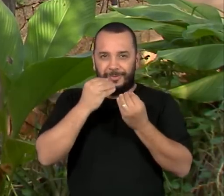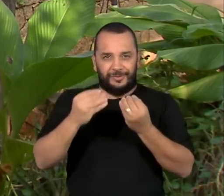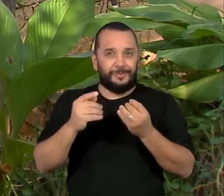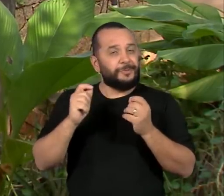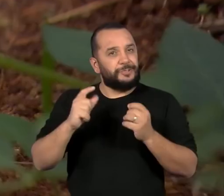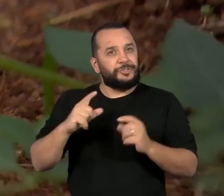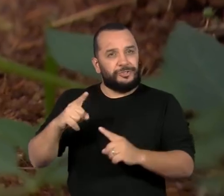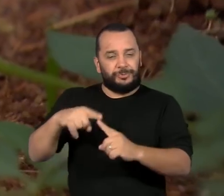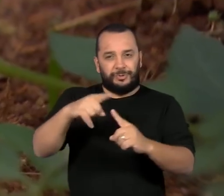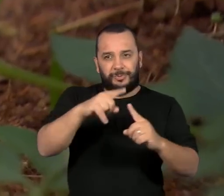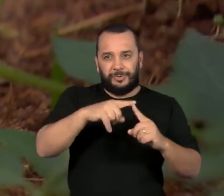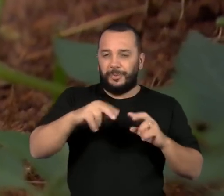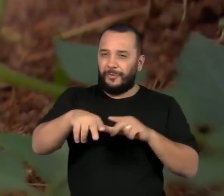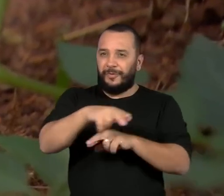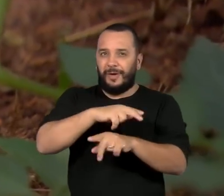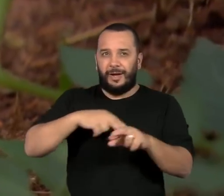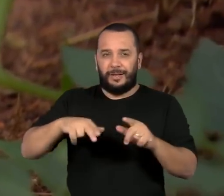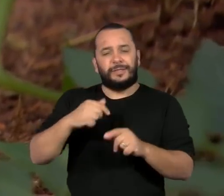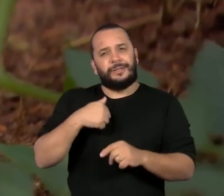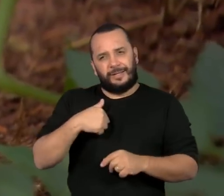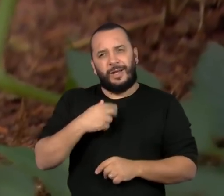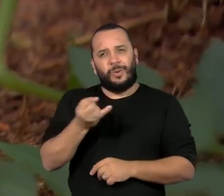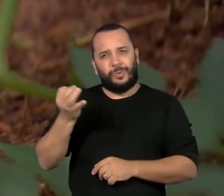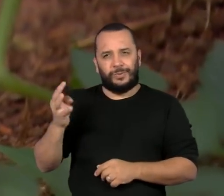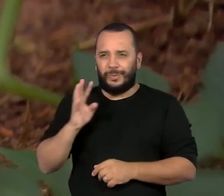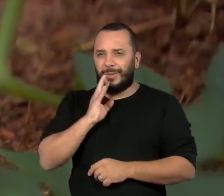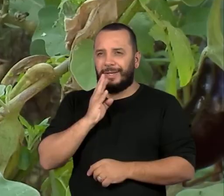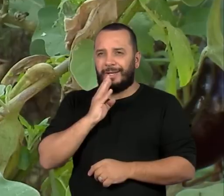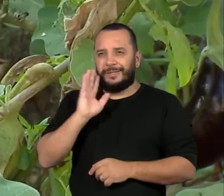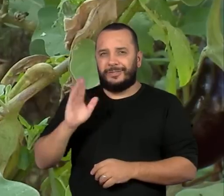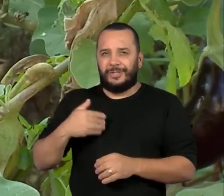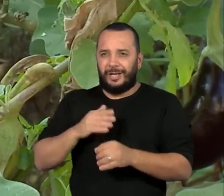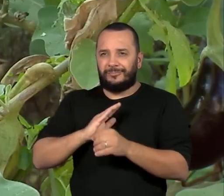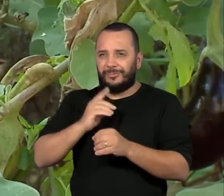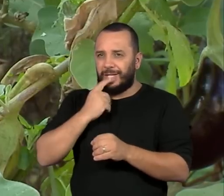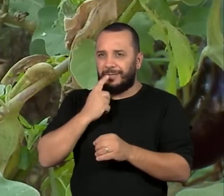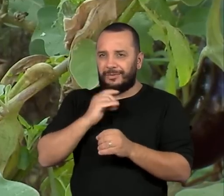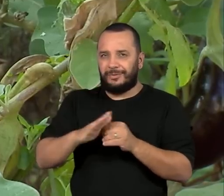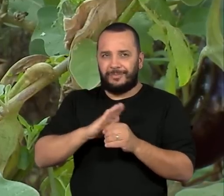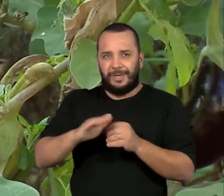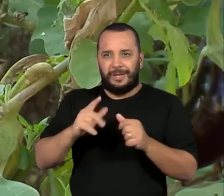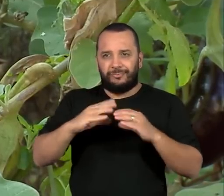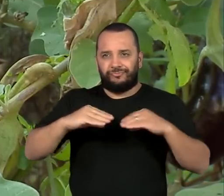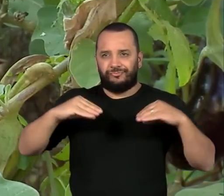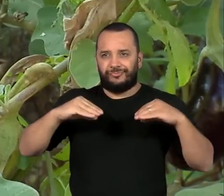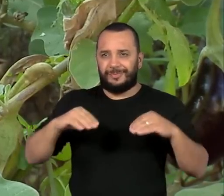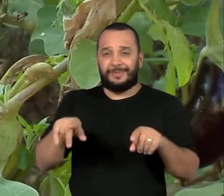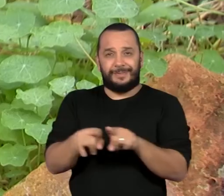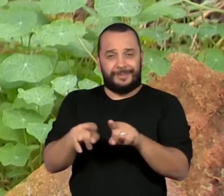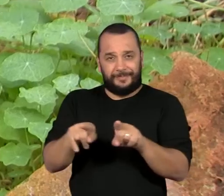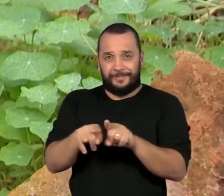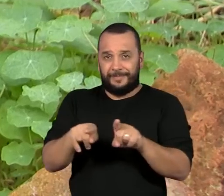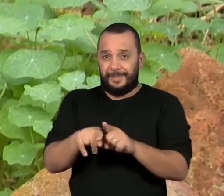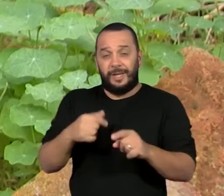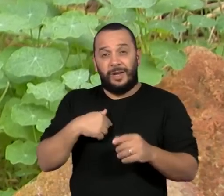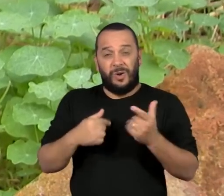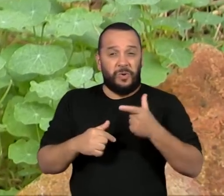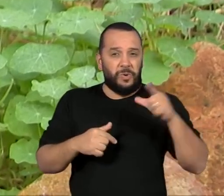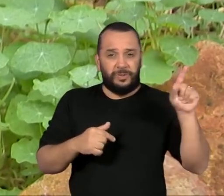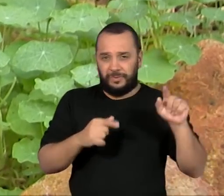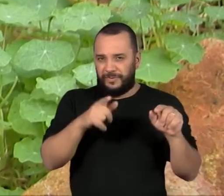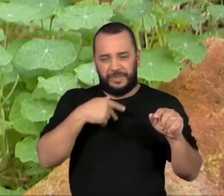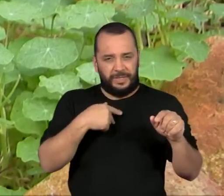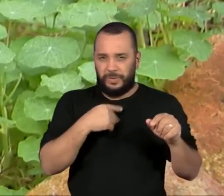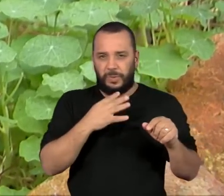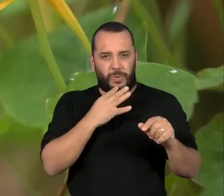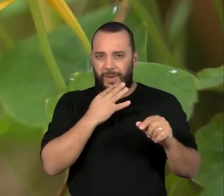é grande, dos legumes bem conhecidos como tomate e berinjela, às plantas alimentícias não convencionais,